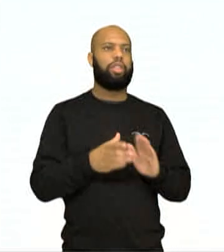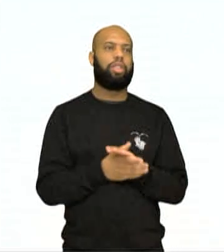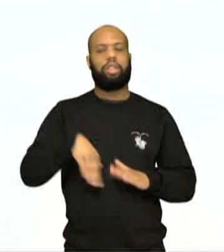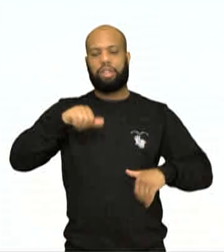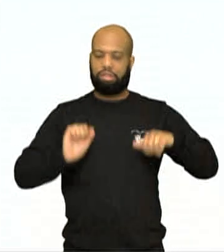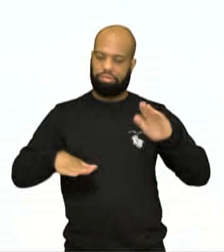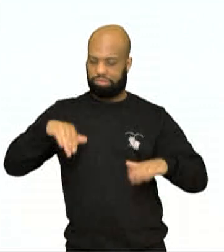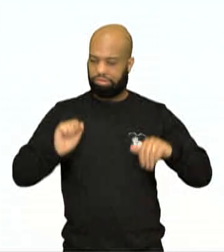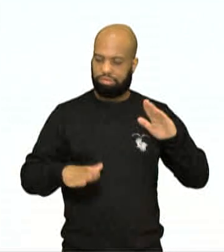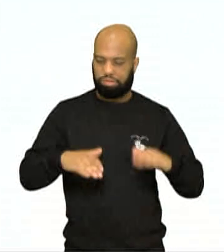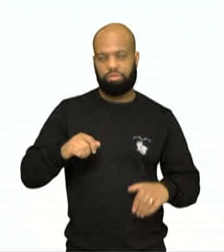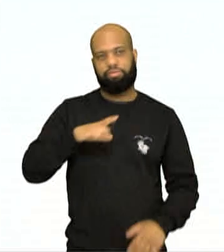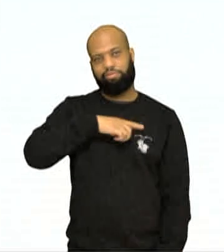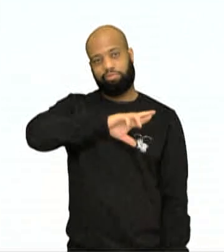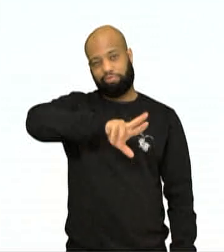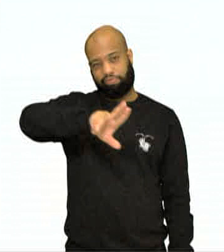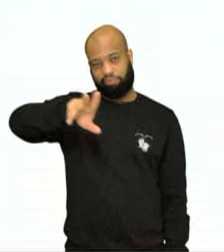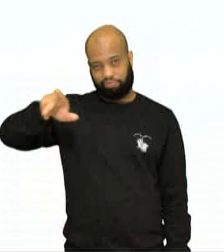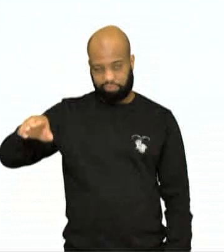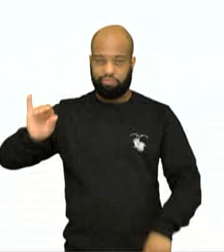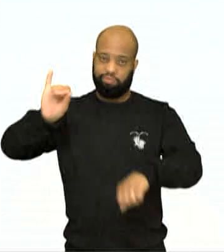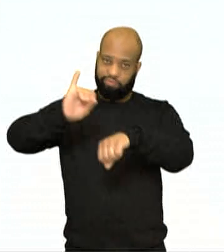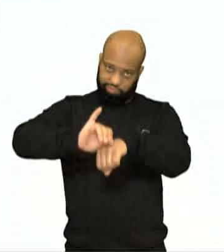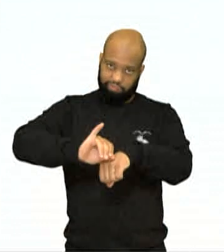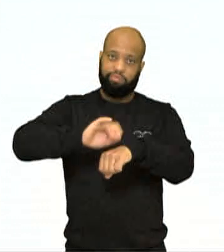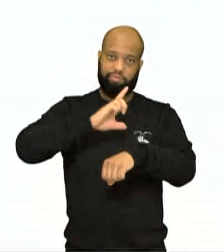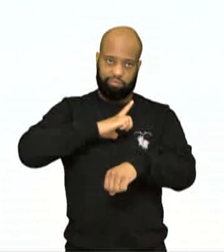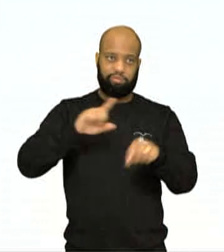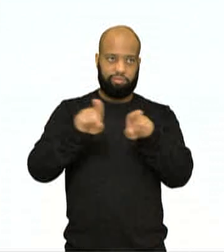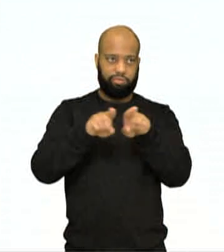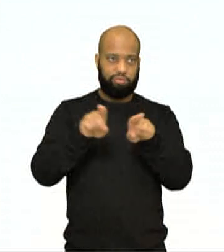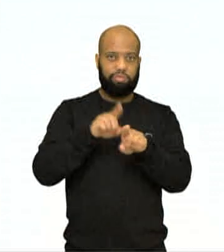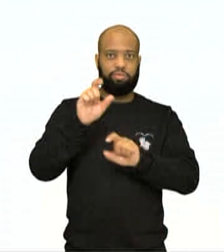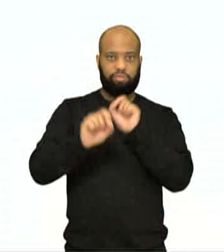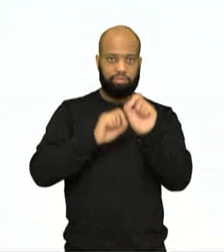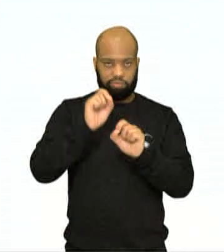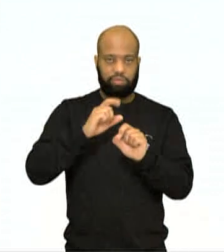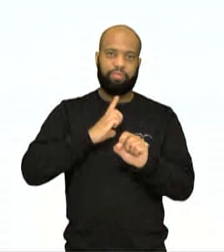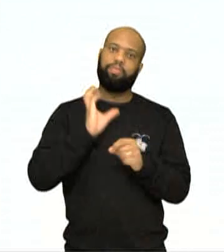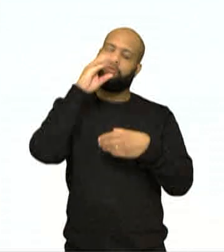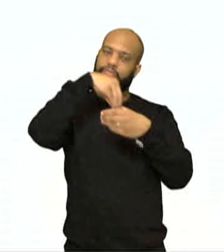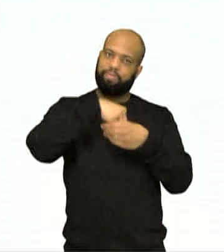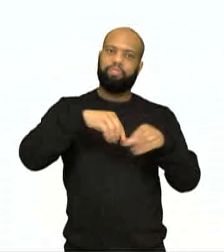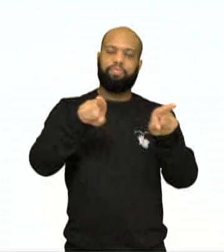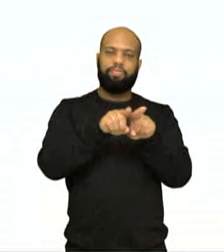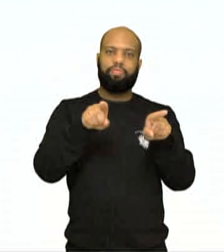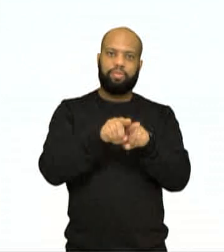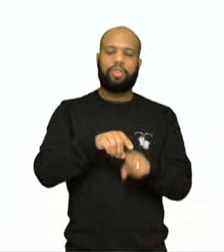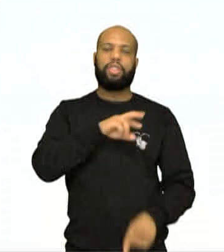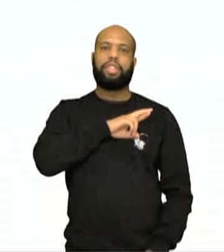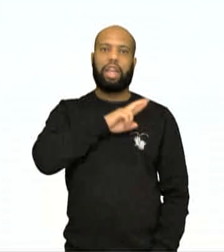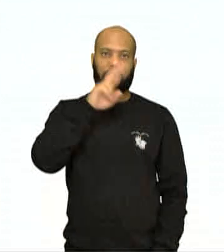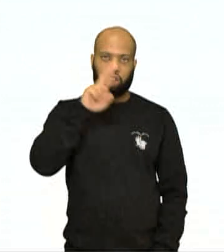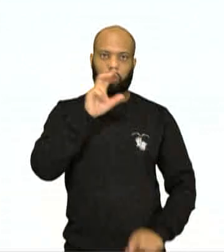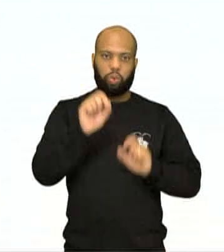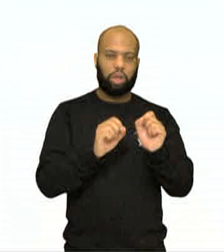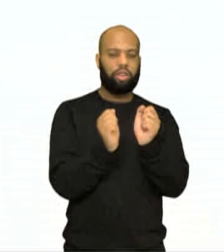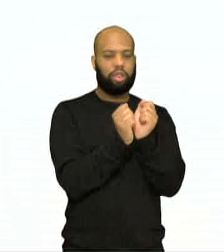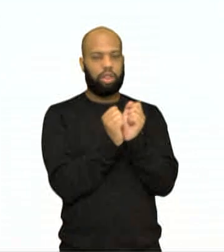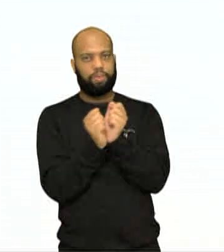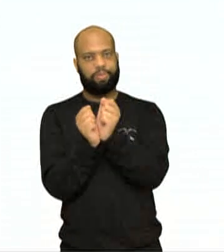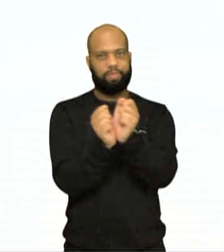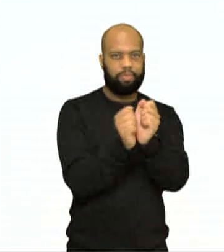tambores, atabaques, surdos, etc., que estão presentes também nos rituais do candomblé e da Umbanda. É uma